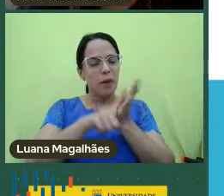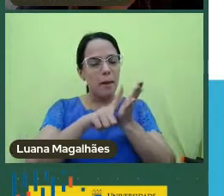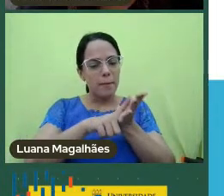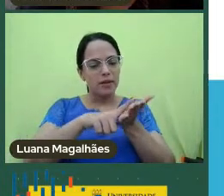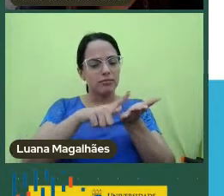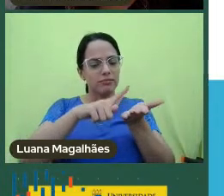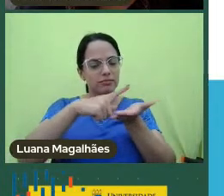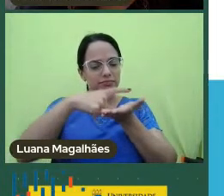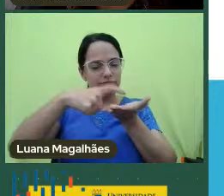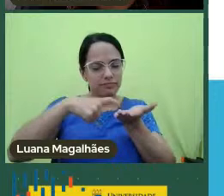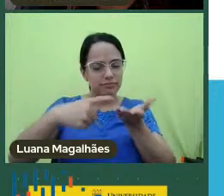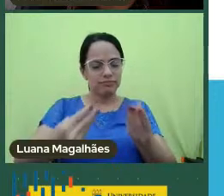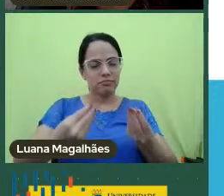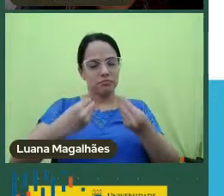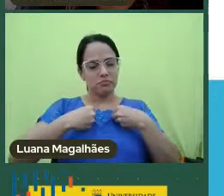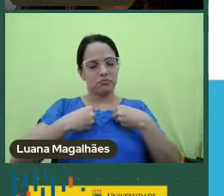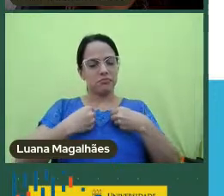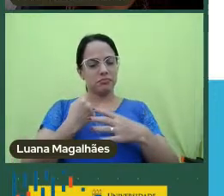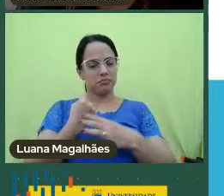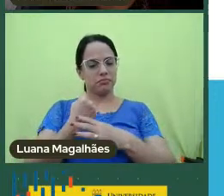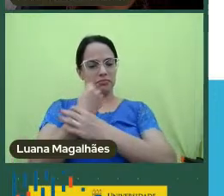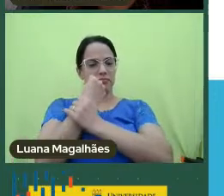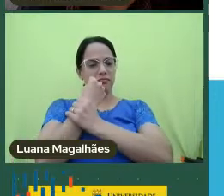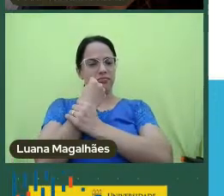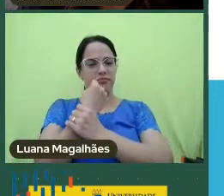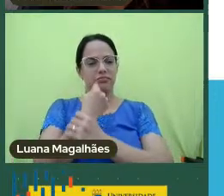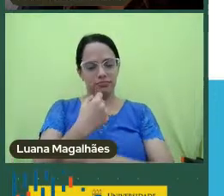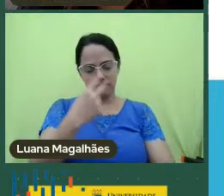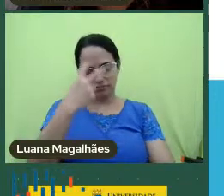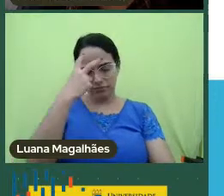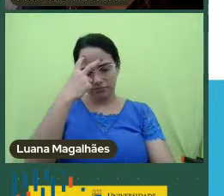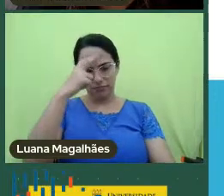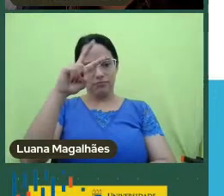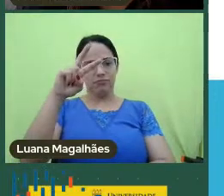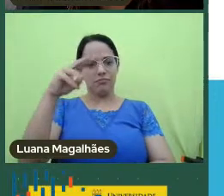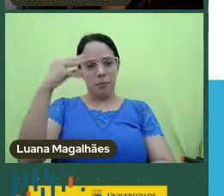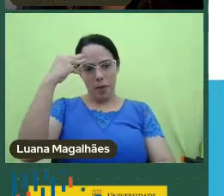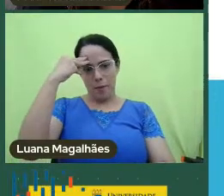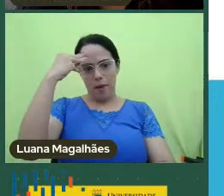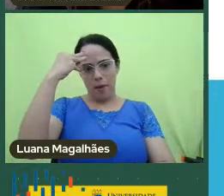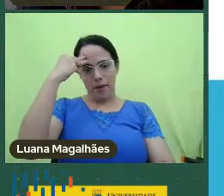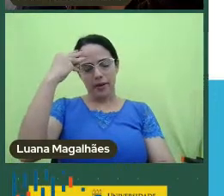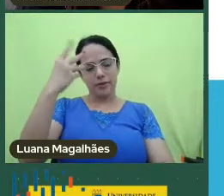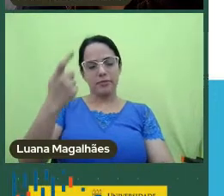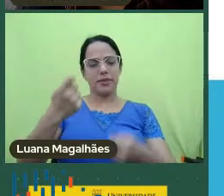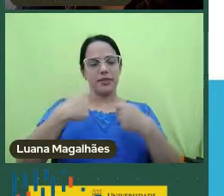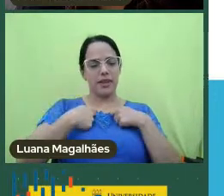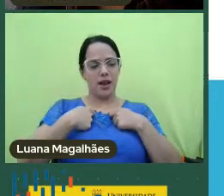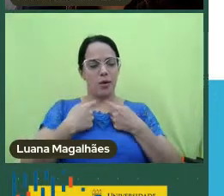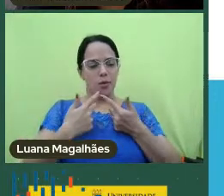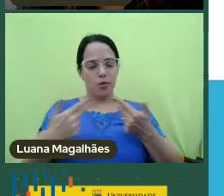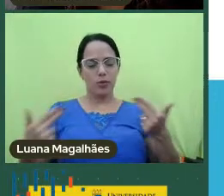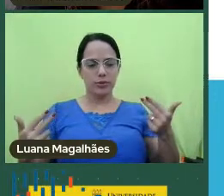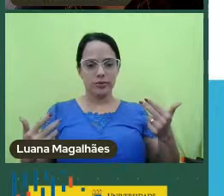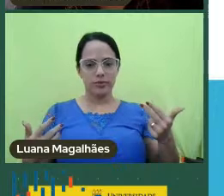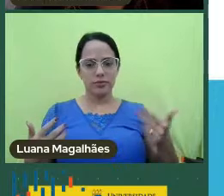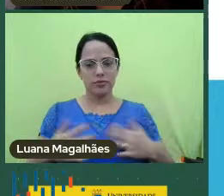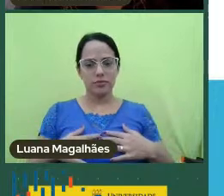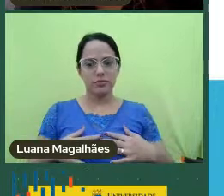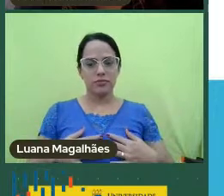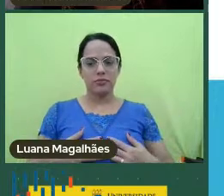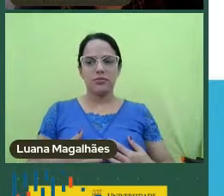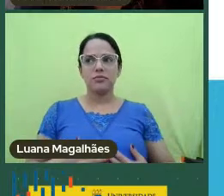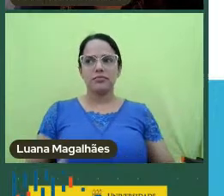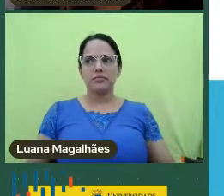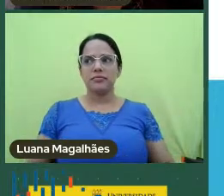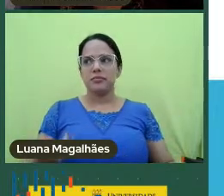talvez uma sensação maior de segurança dessa memória. Por quê? Porque por mais que muitas